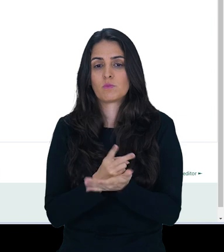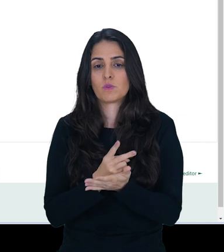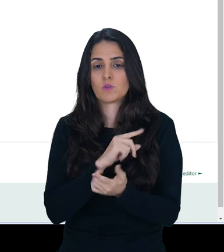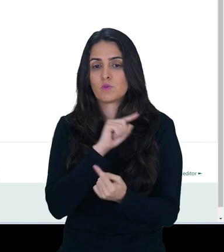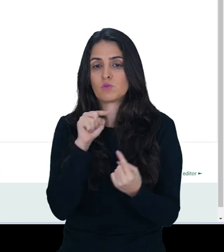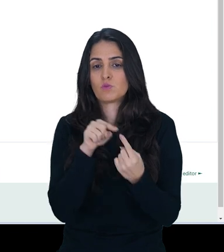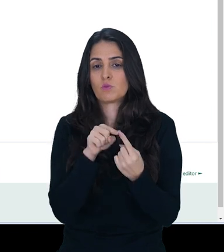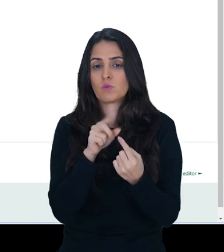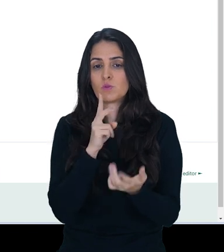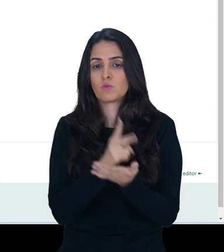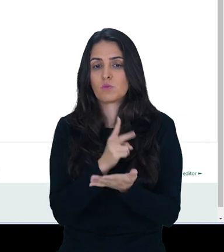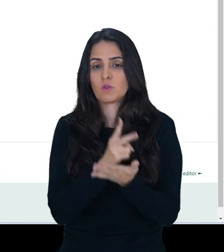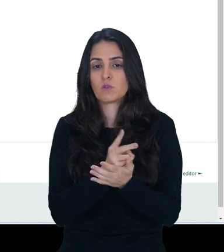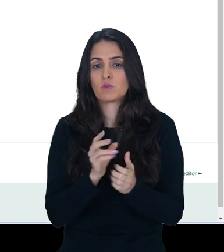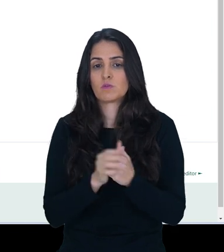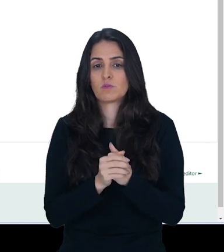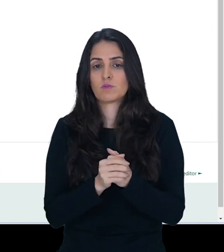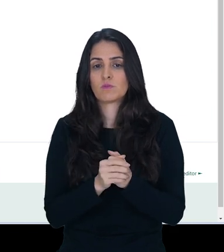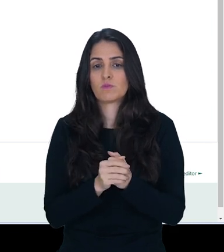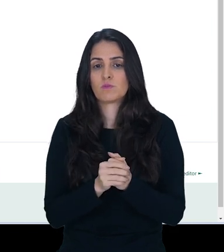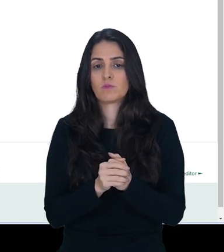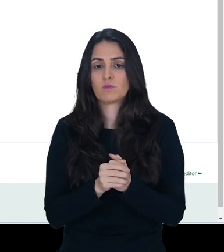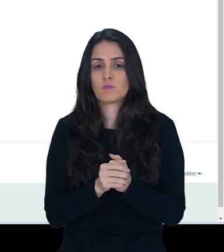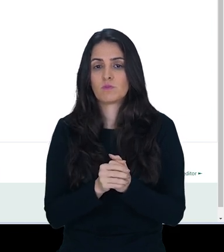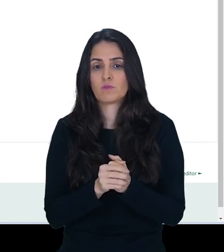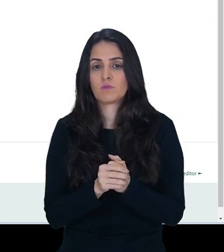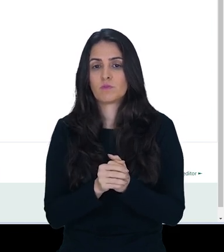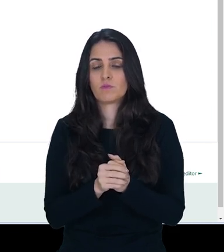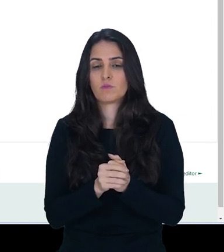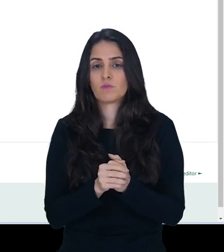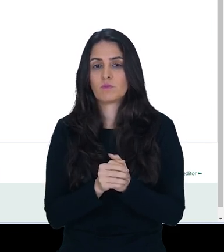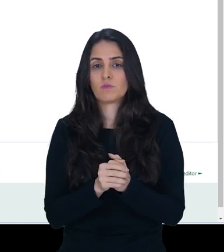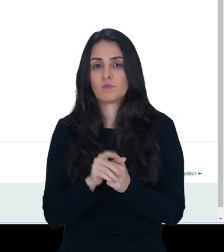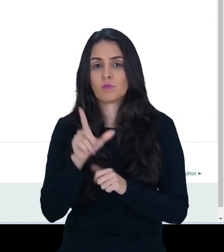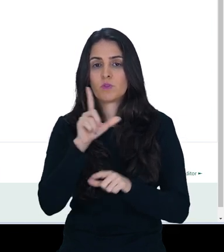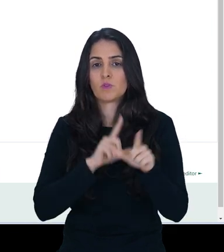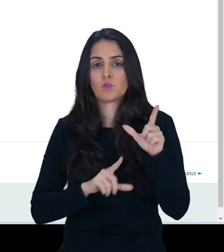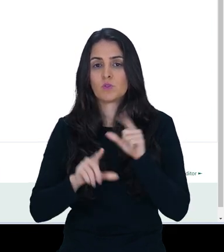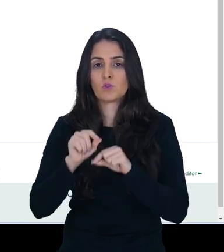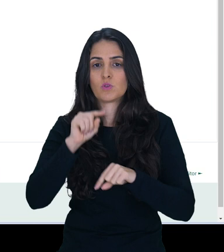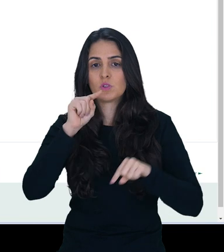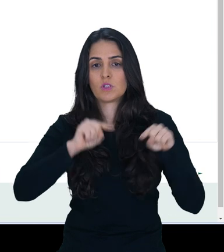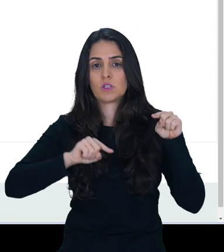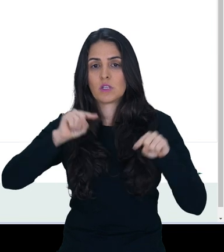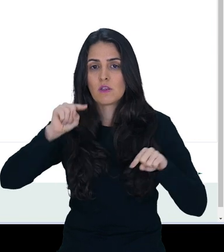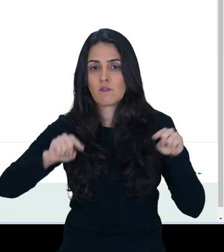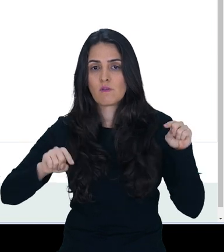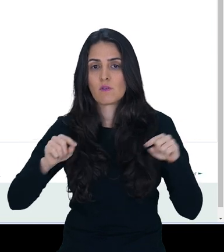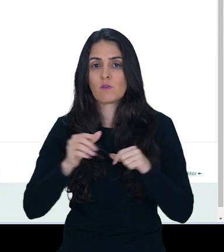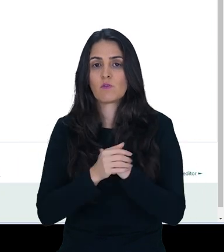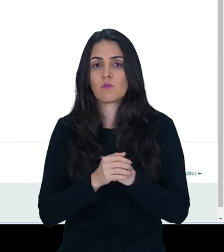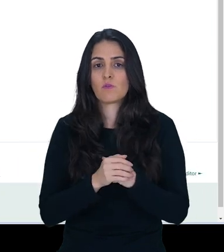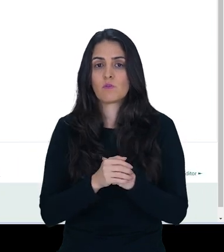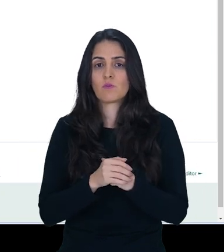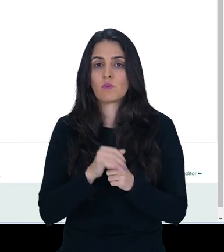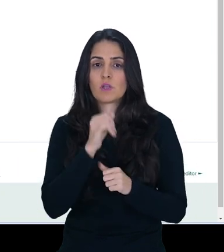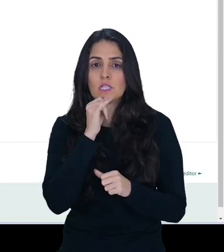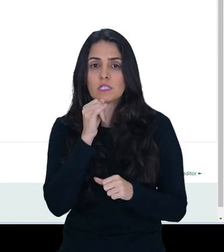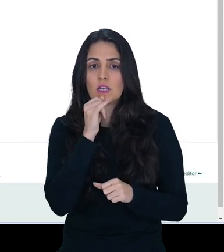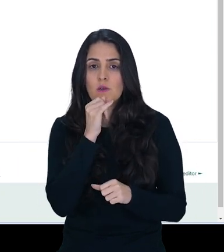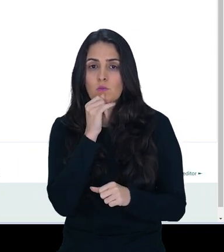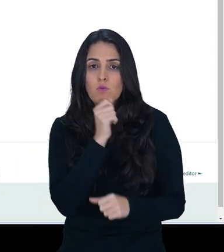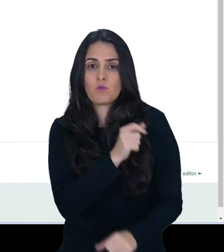o mesmo propósito colocar aqui escolha o nível por exemplo vou colocar aqui